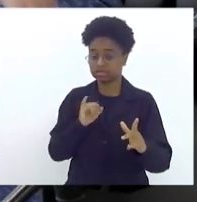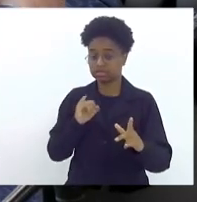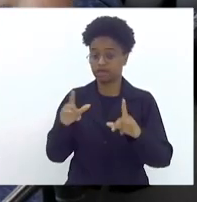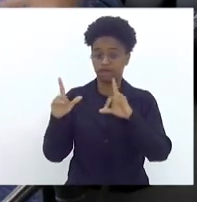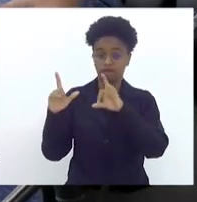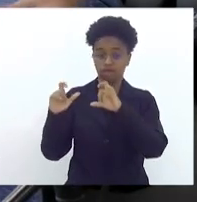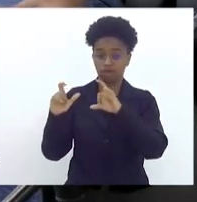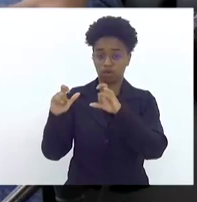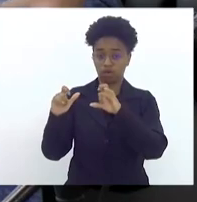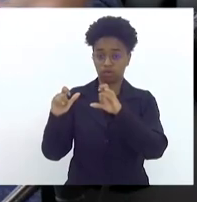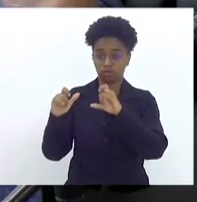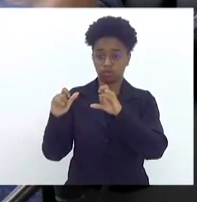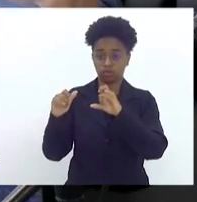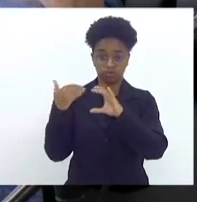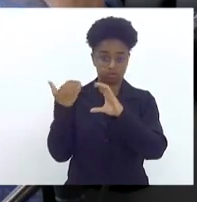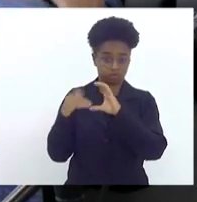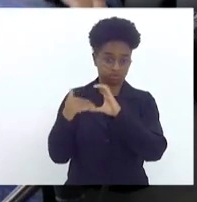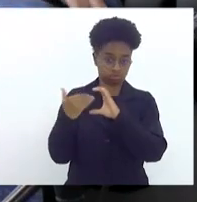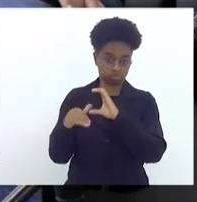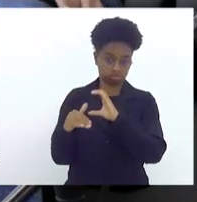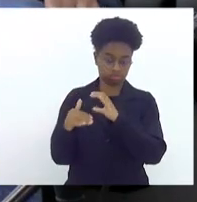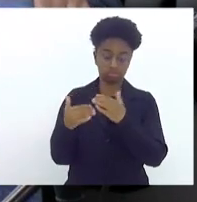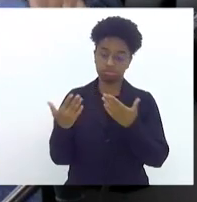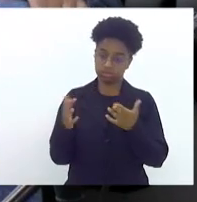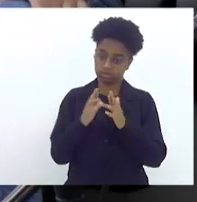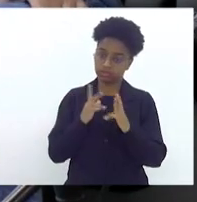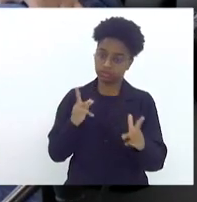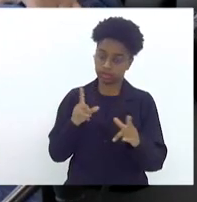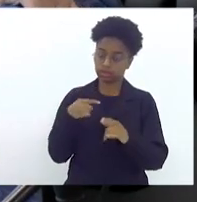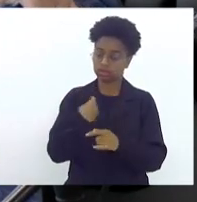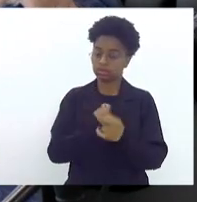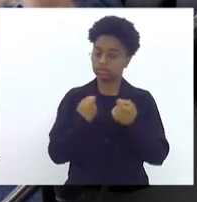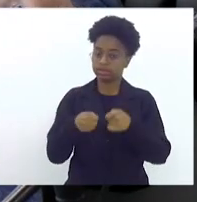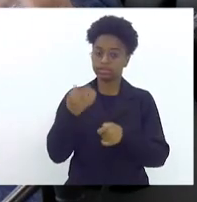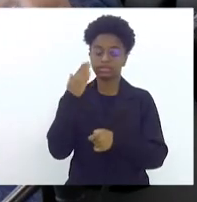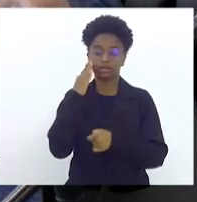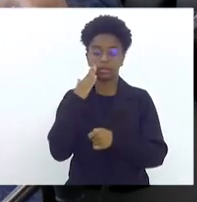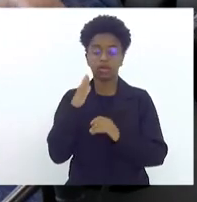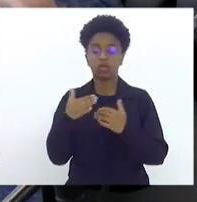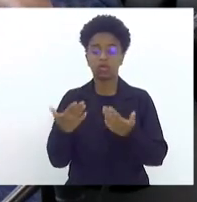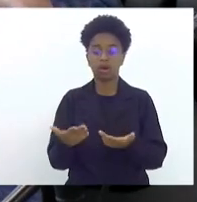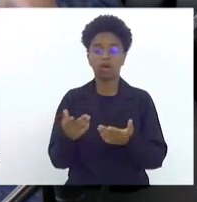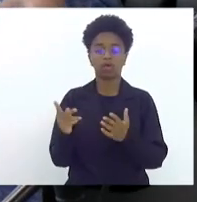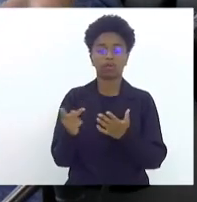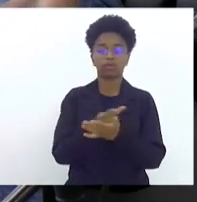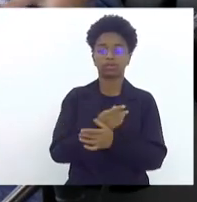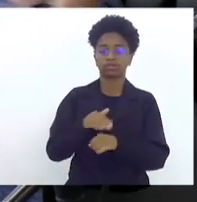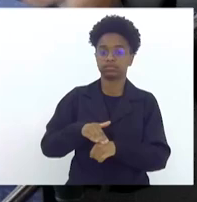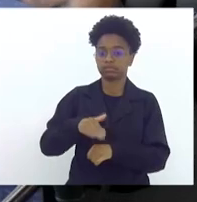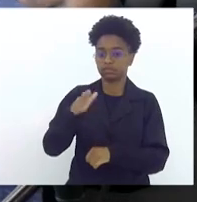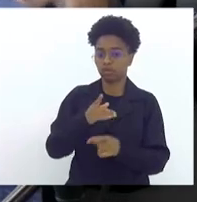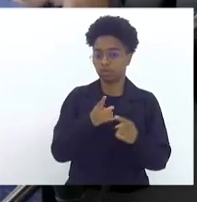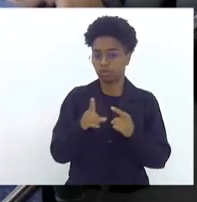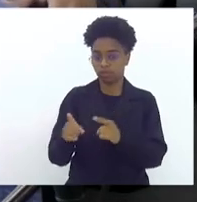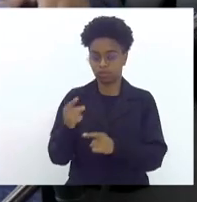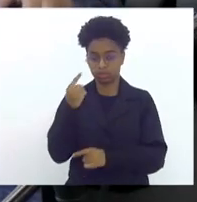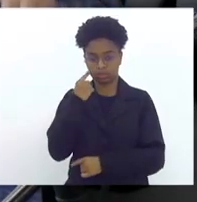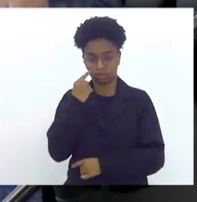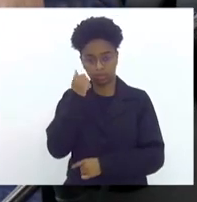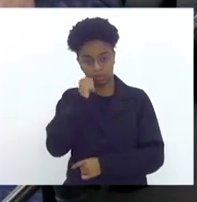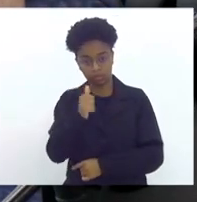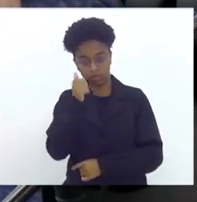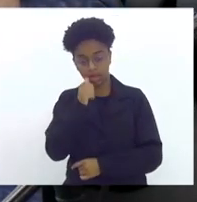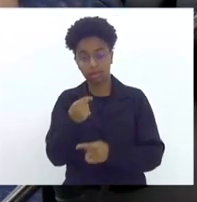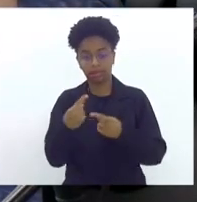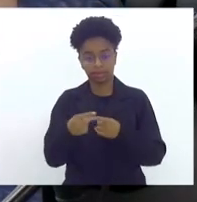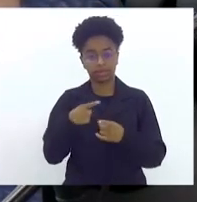encaminhada por e-mail então a gente precisa identificar Quais são os crimes mais comuns cibernéticos praticados contra as mulheres porque tem